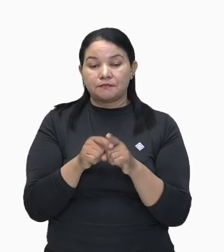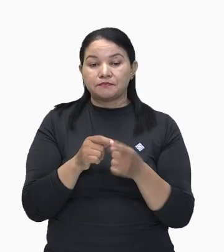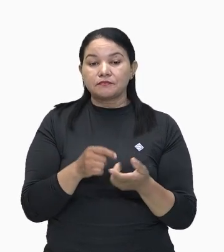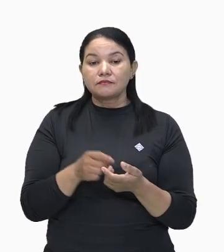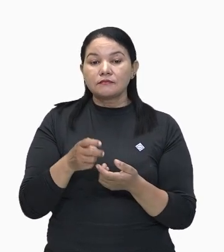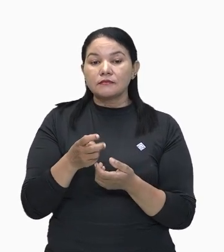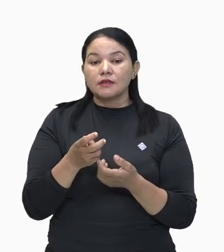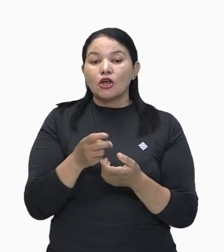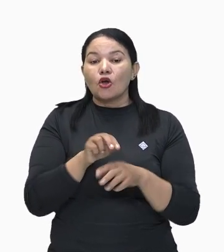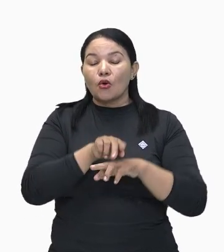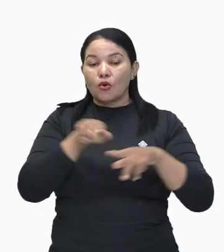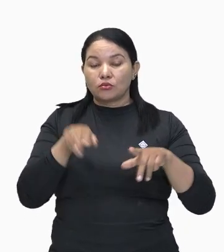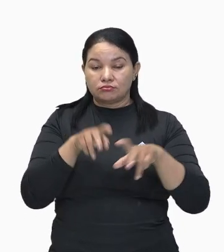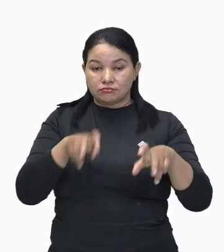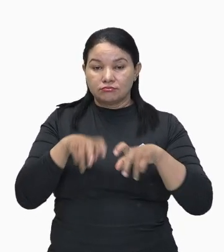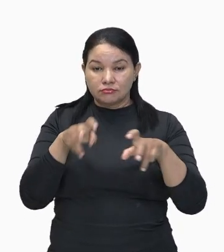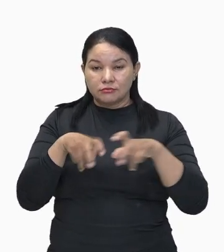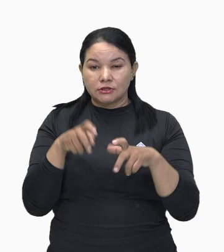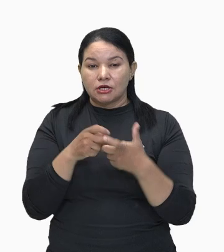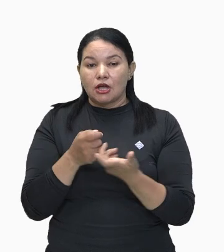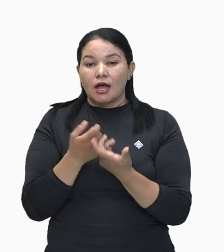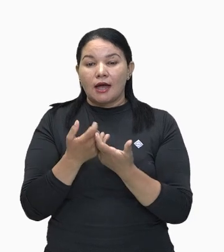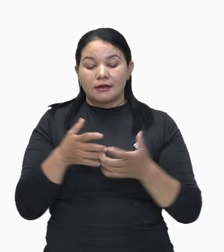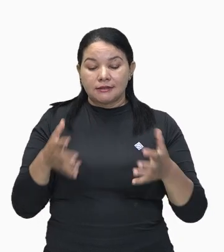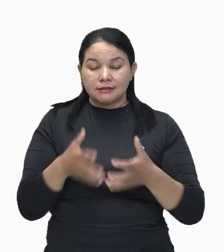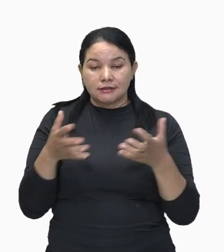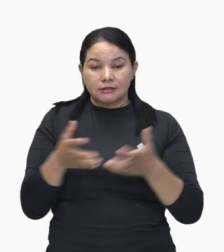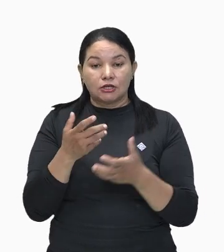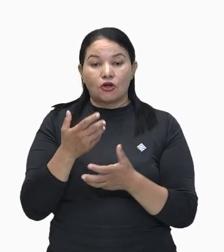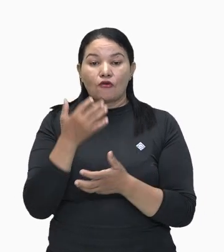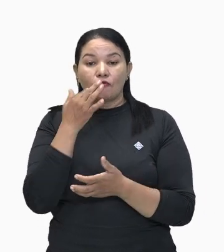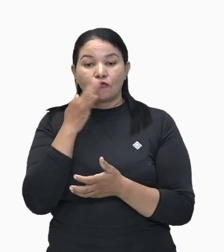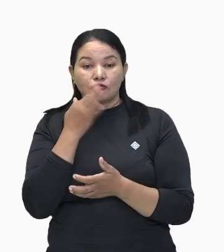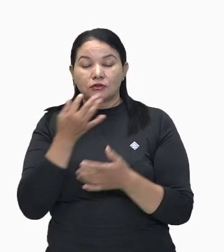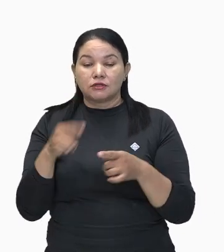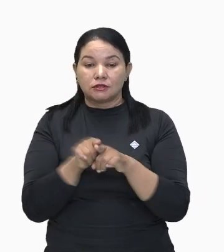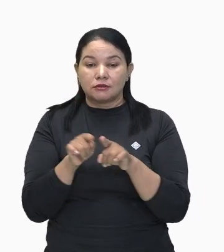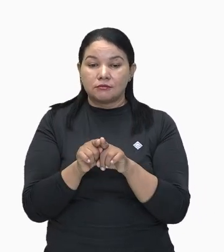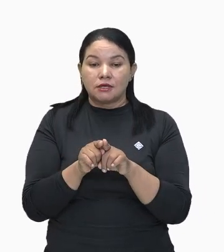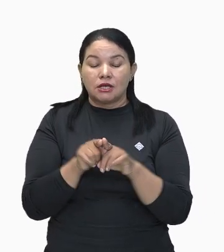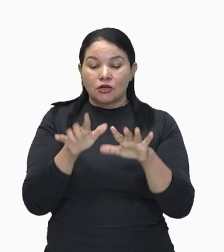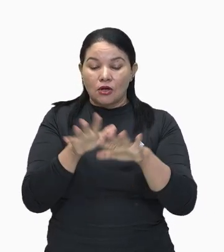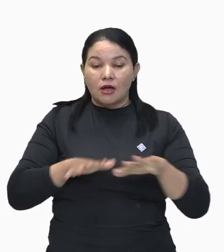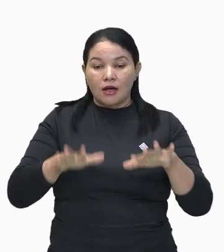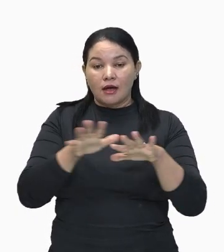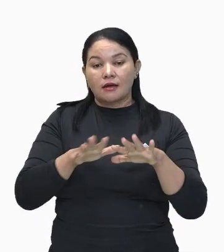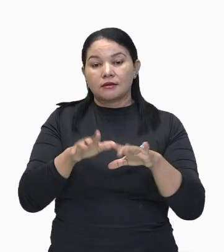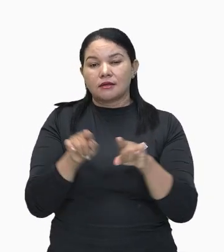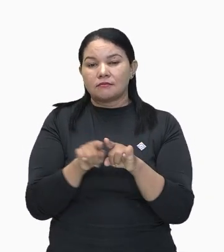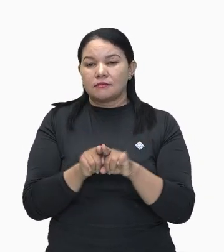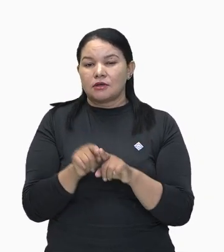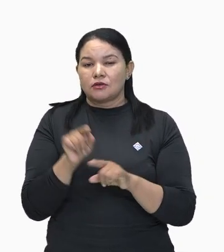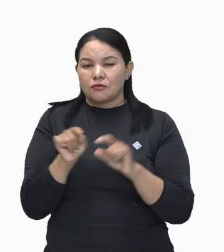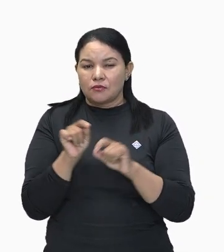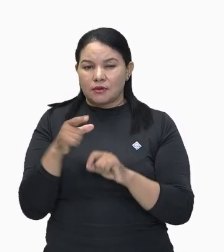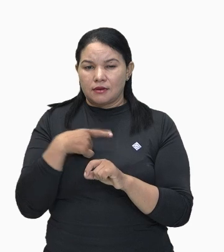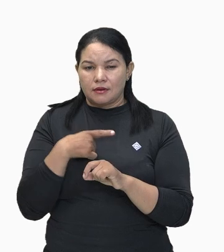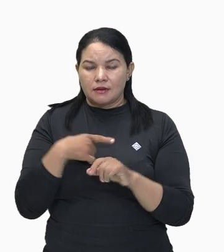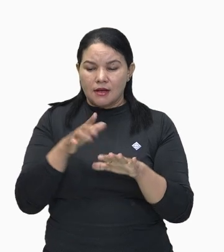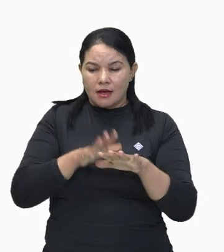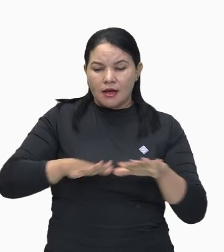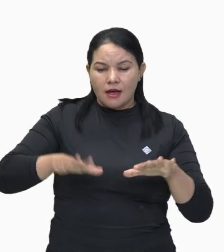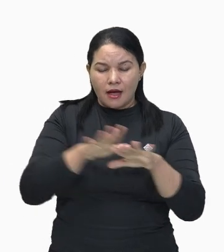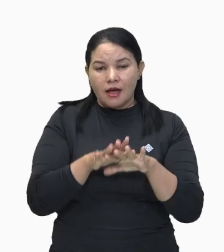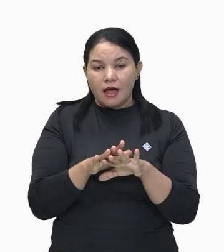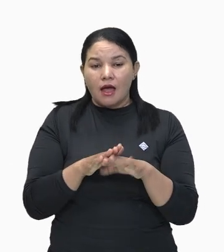são cultivados na região das pradarias e na planície do Rio São Lourenço. No entanto, ela acaba sendo ali áreas bem limitadas por